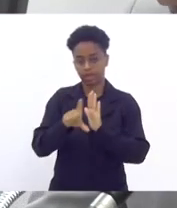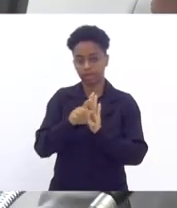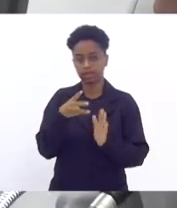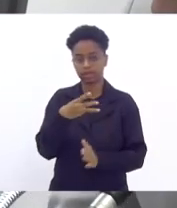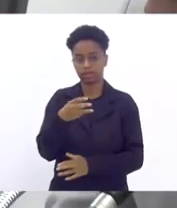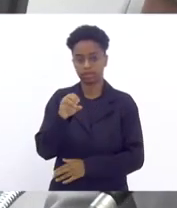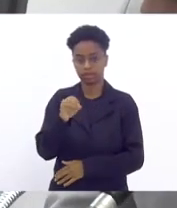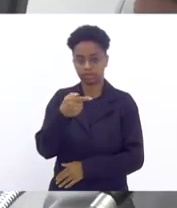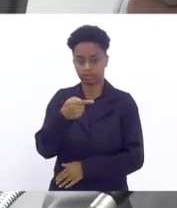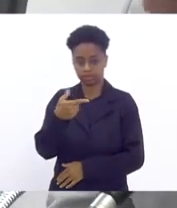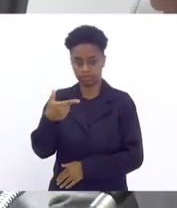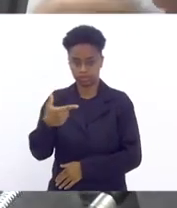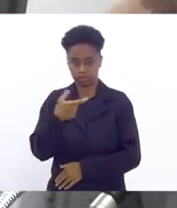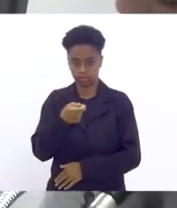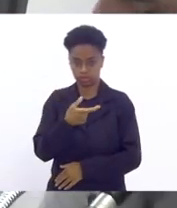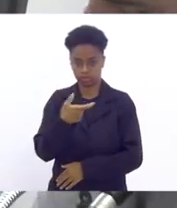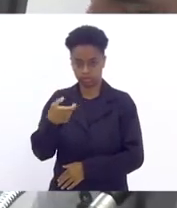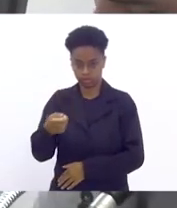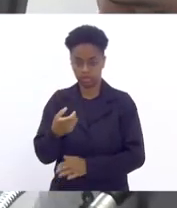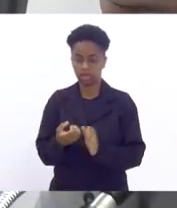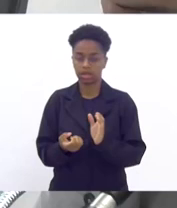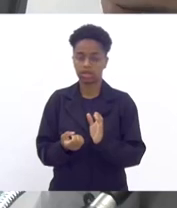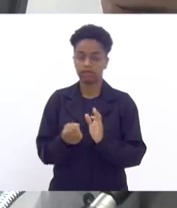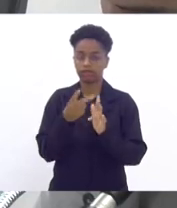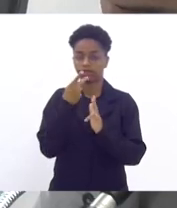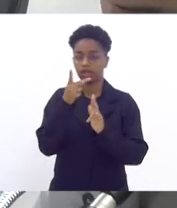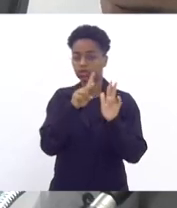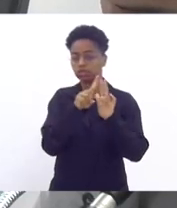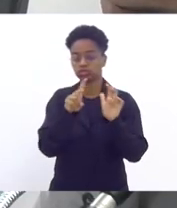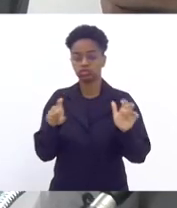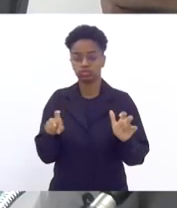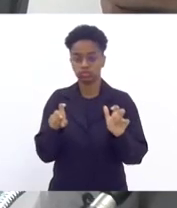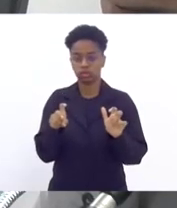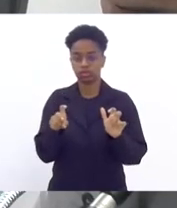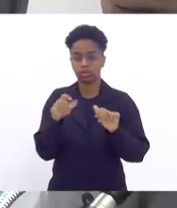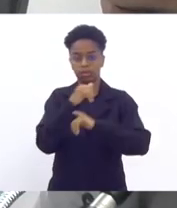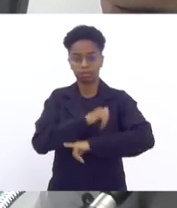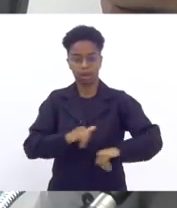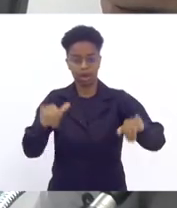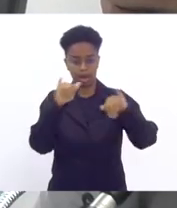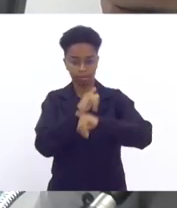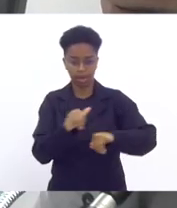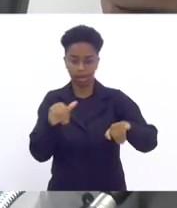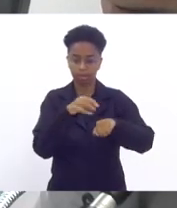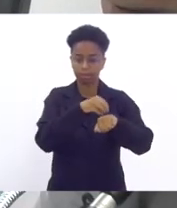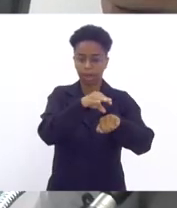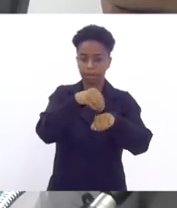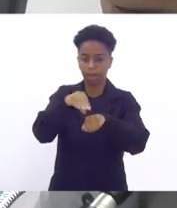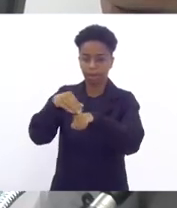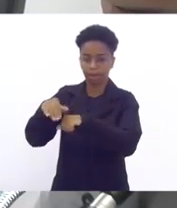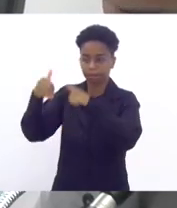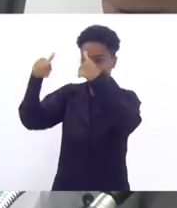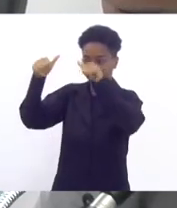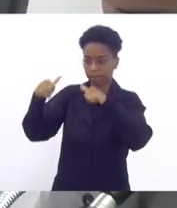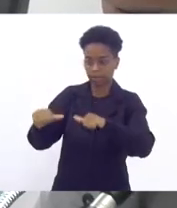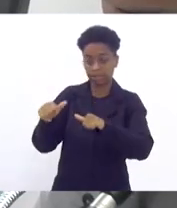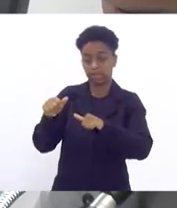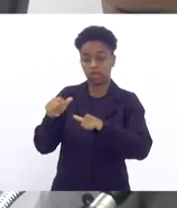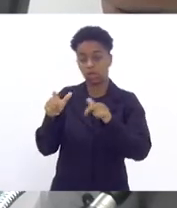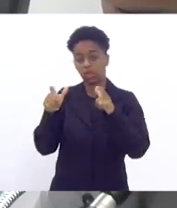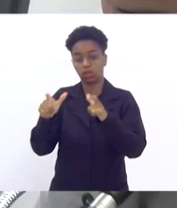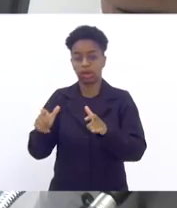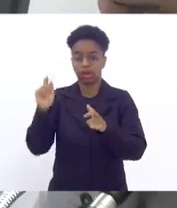2020 de autoria do deputado Doutor Deodato que dispõe sobre a divulgação mediante informativas afixados em salões de cabeleireiros